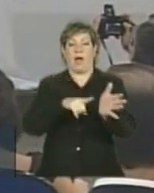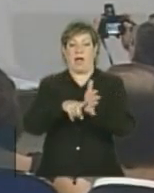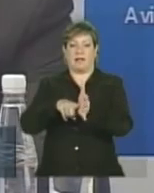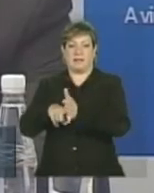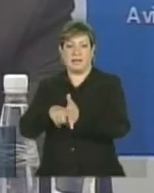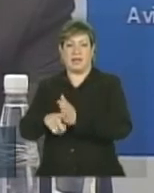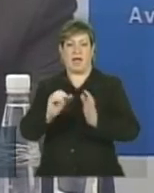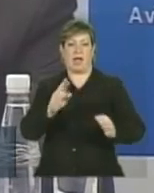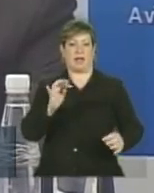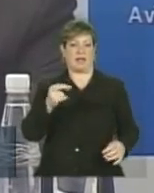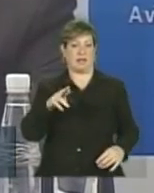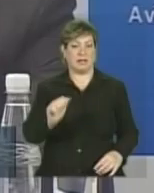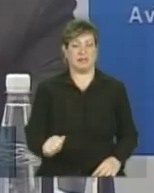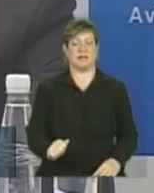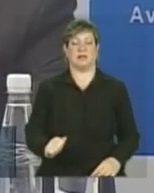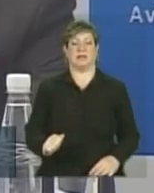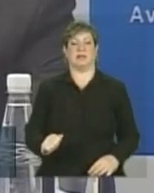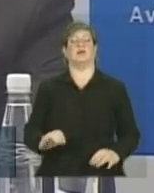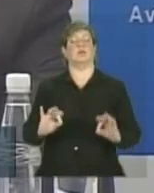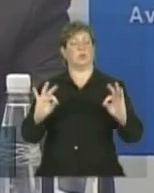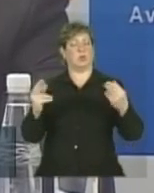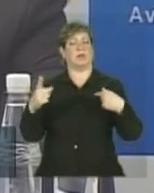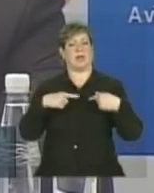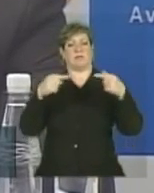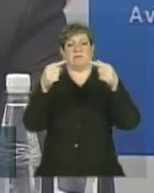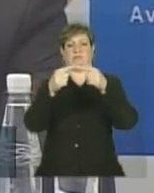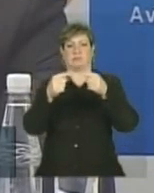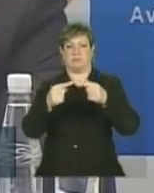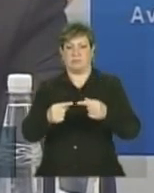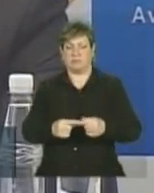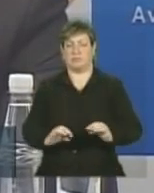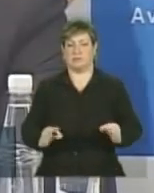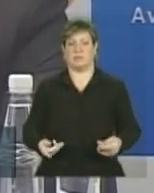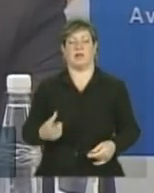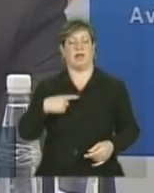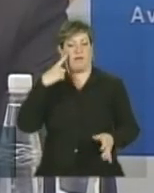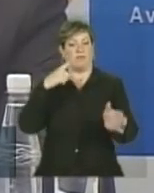sua carteira, do seu nível de risco,